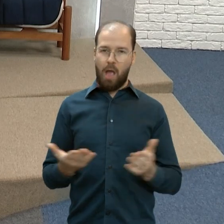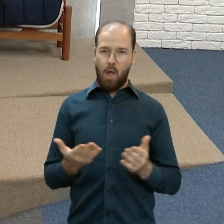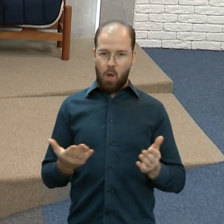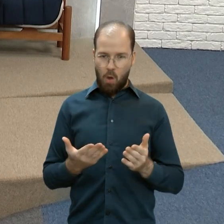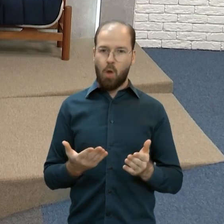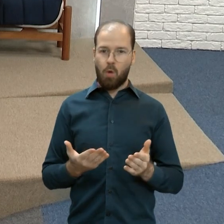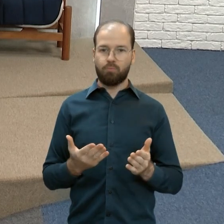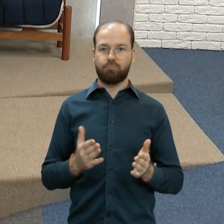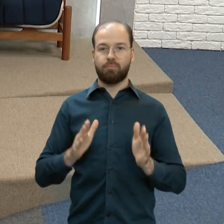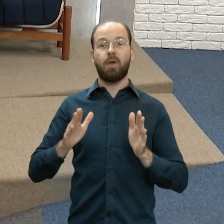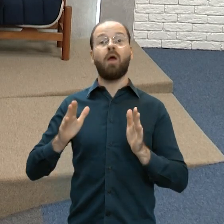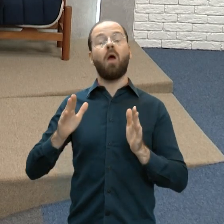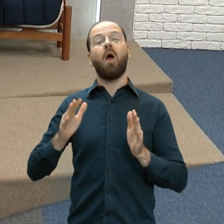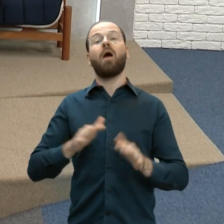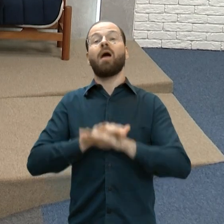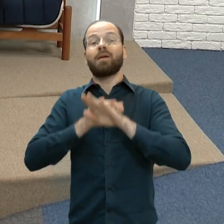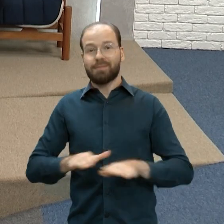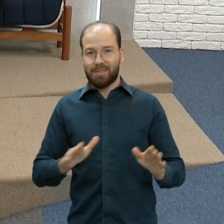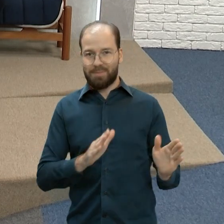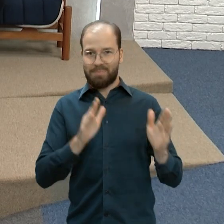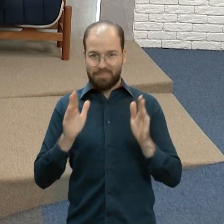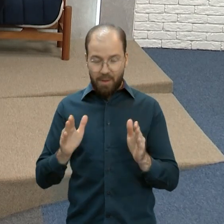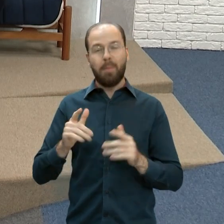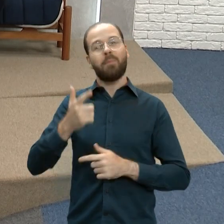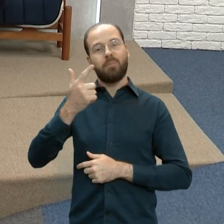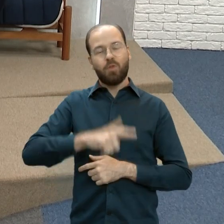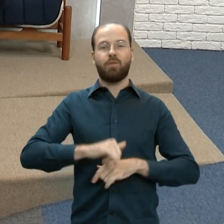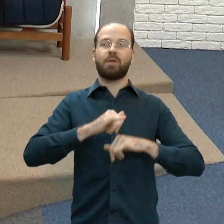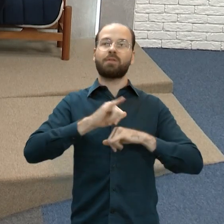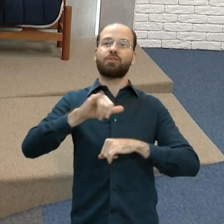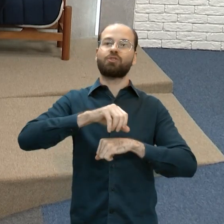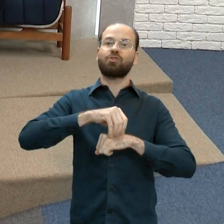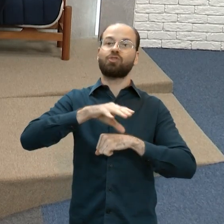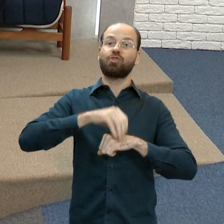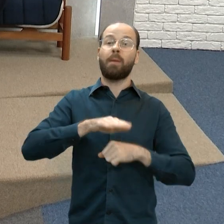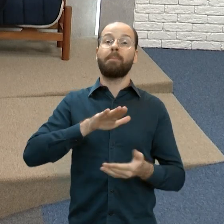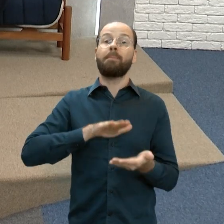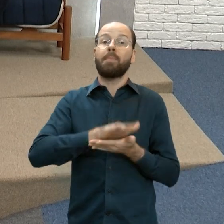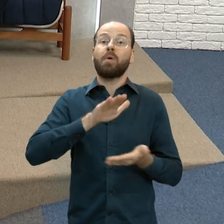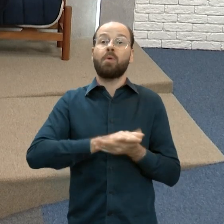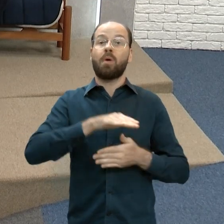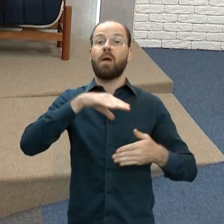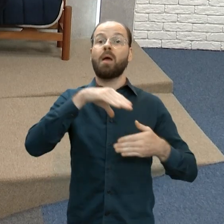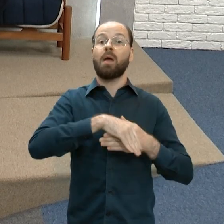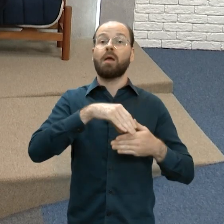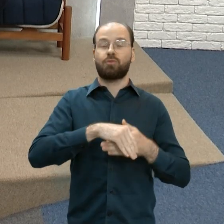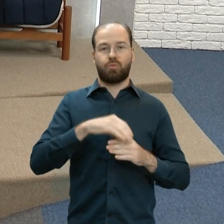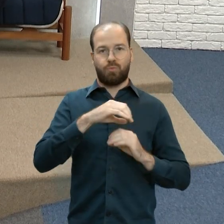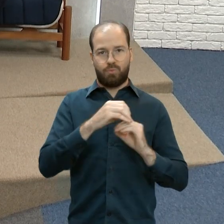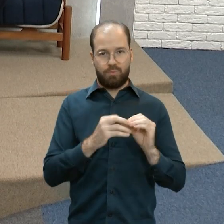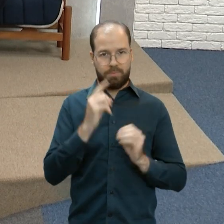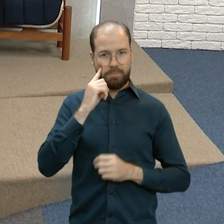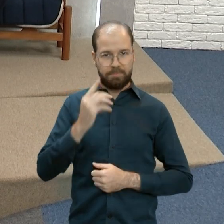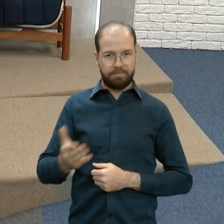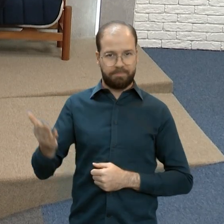esse bloco conferindo mais uma dica de publicação da editora UFG.